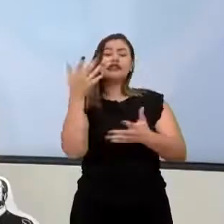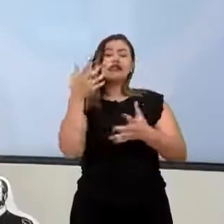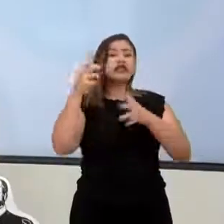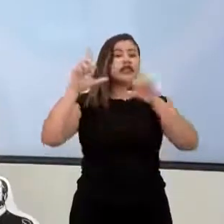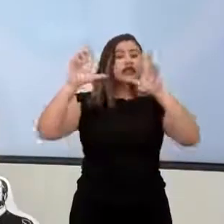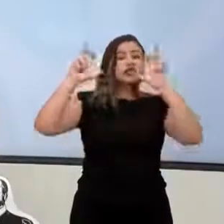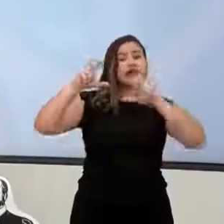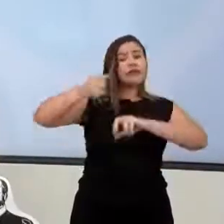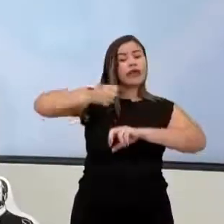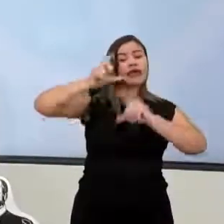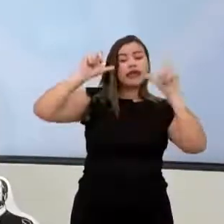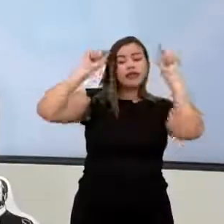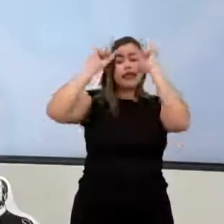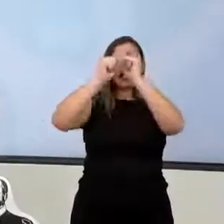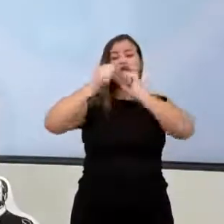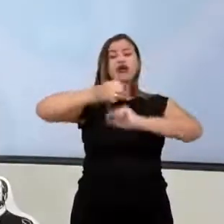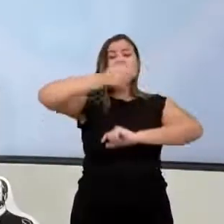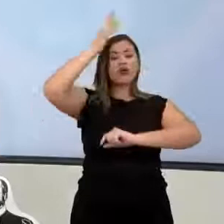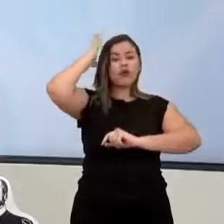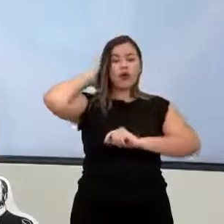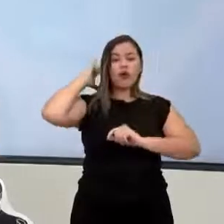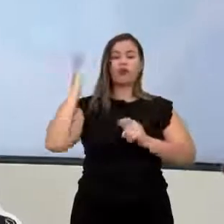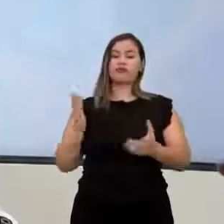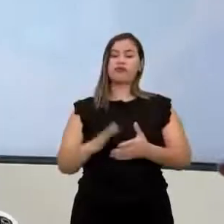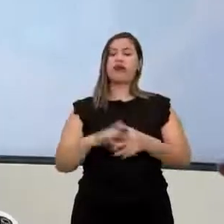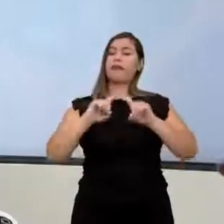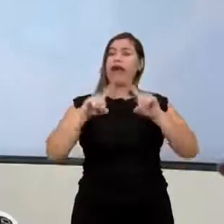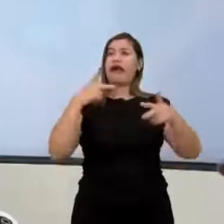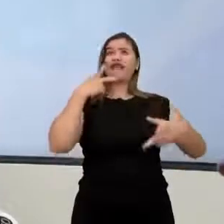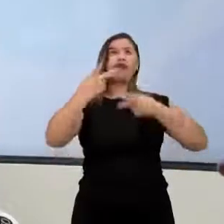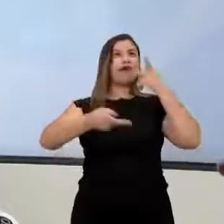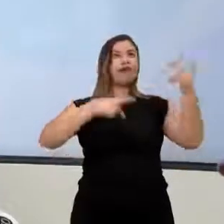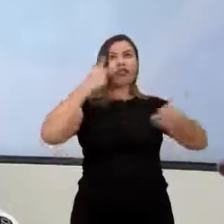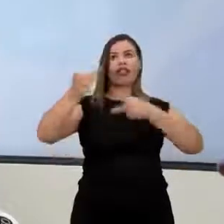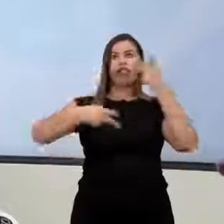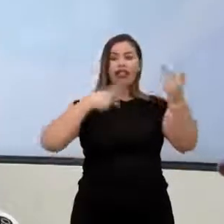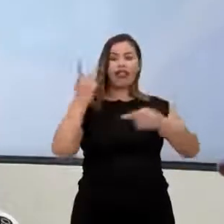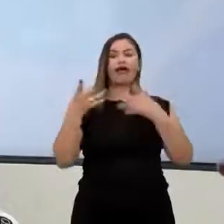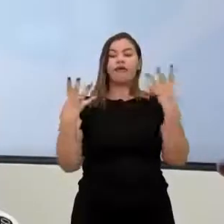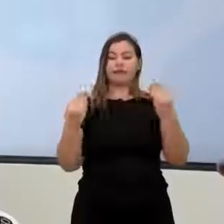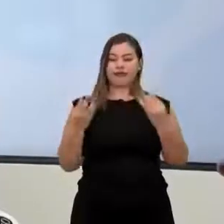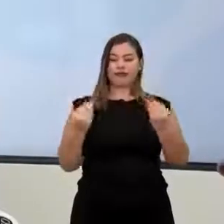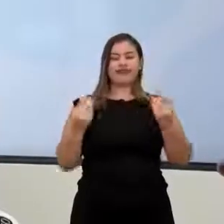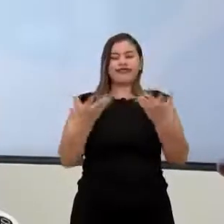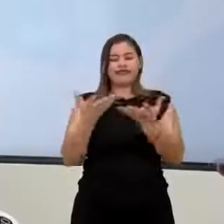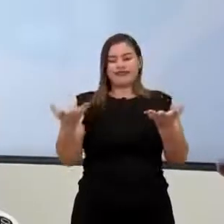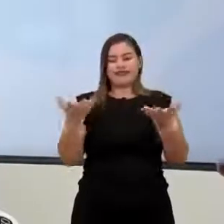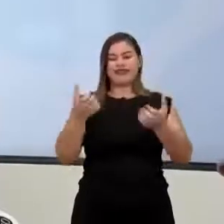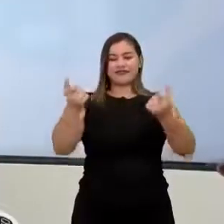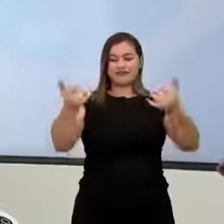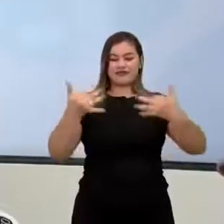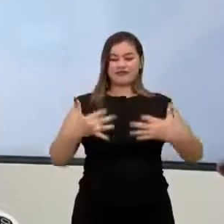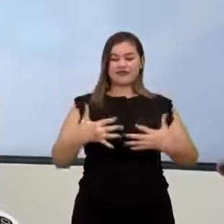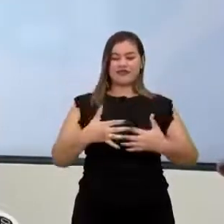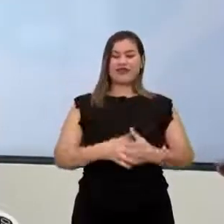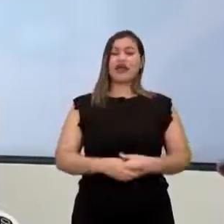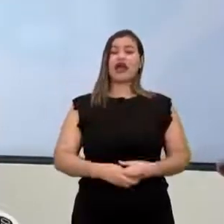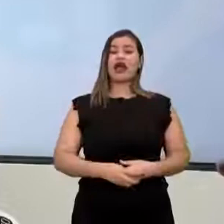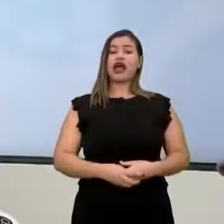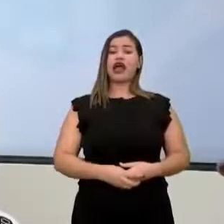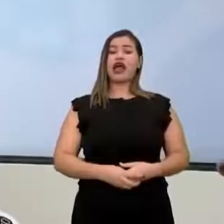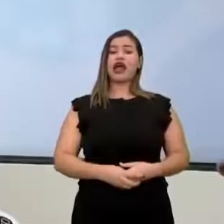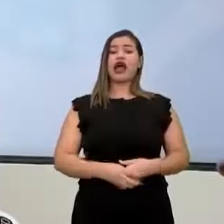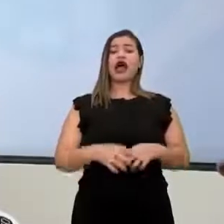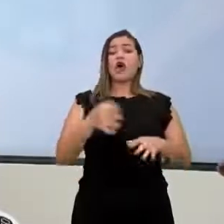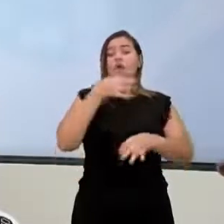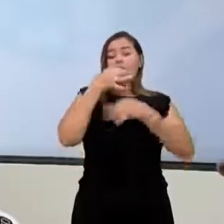hoje uma permanência. E aí, agora chega da Pro falar, né, que eu já falei bastante, eu quero agora que vocês falem. Tragam para nós aqui, eu quero saber